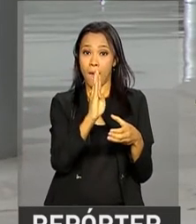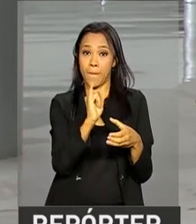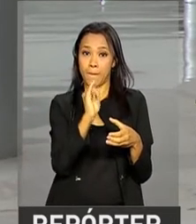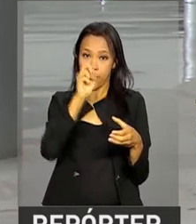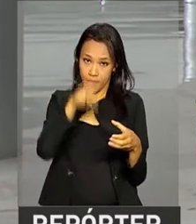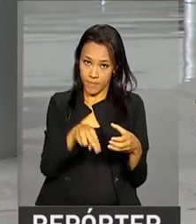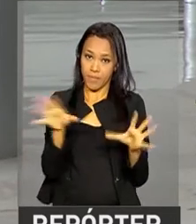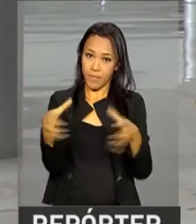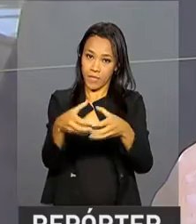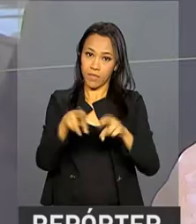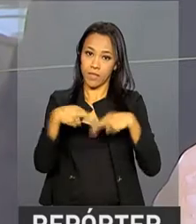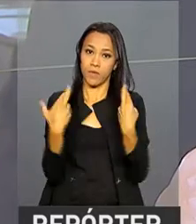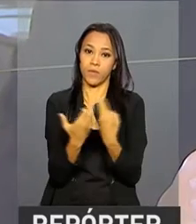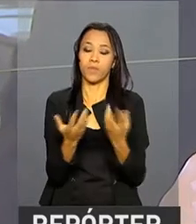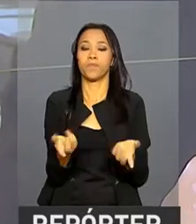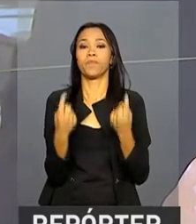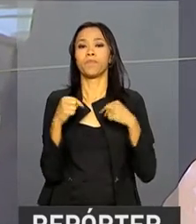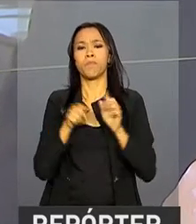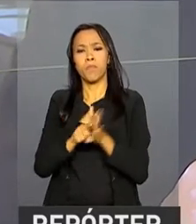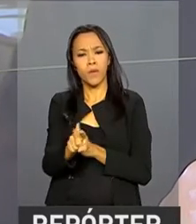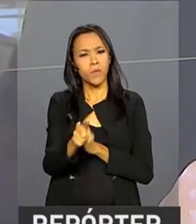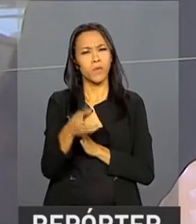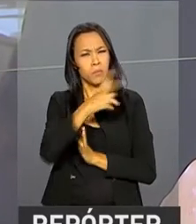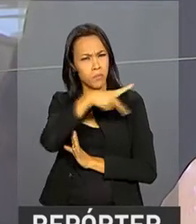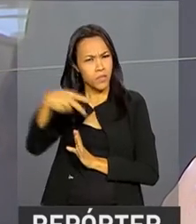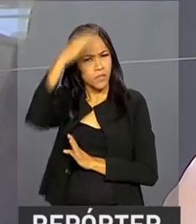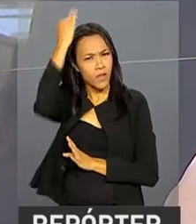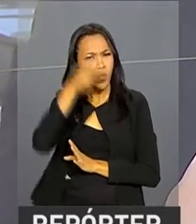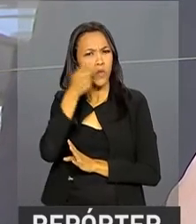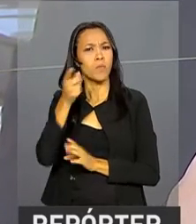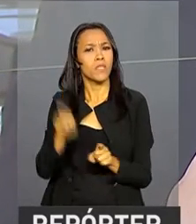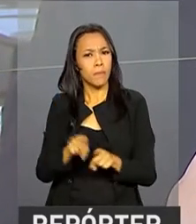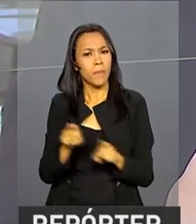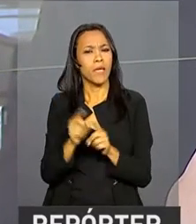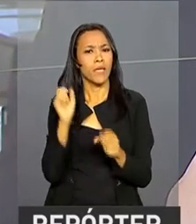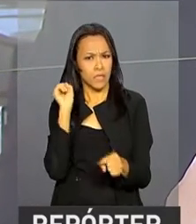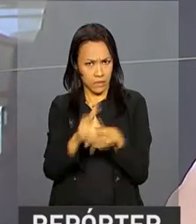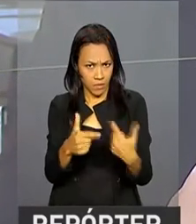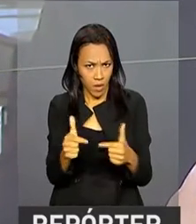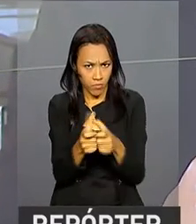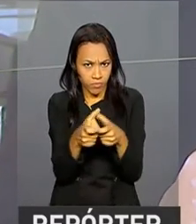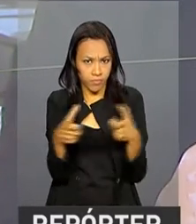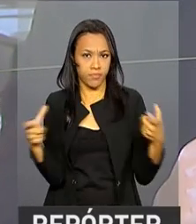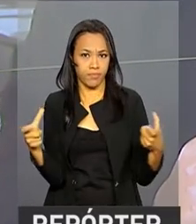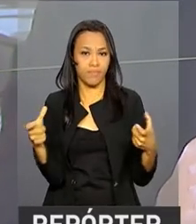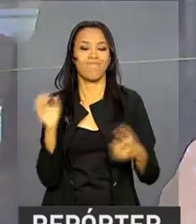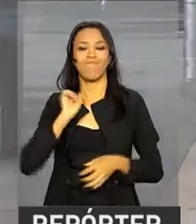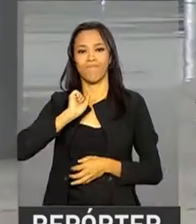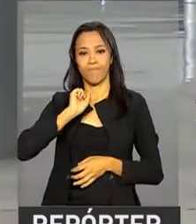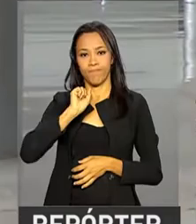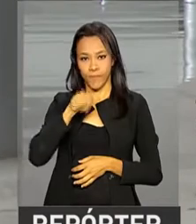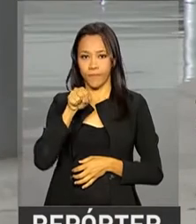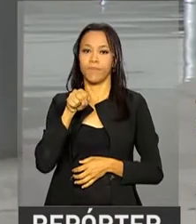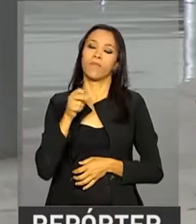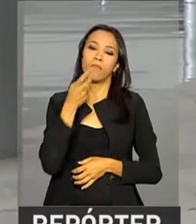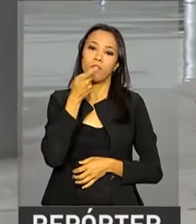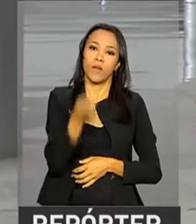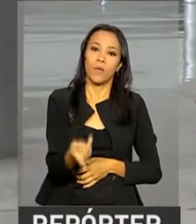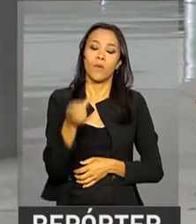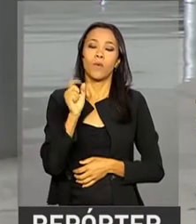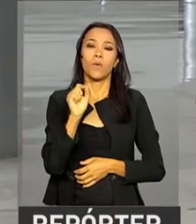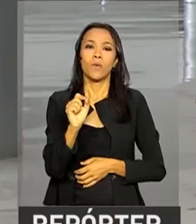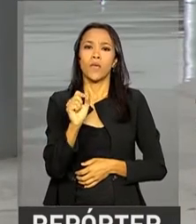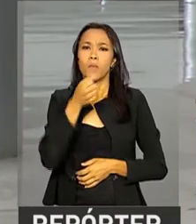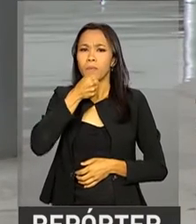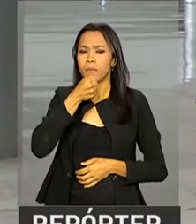leandro agora país o presidente também falou sobre geração de emprego é isso exatamente leandro ele falou sobre a geração de emprego